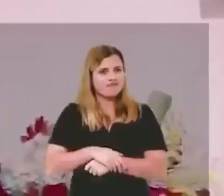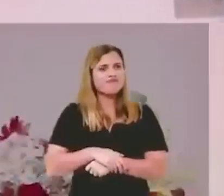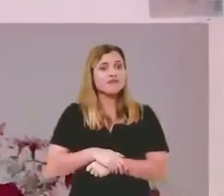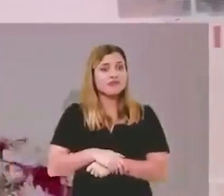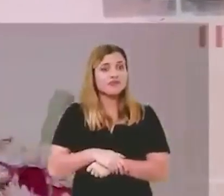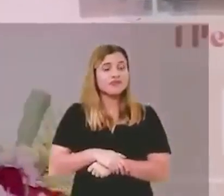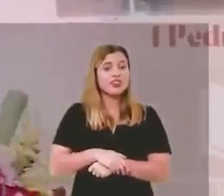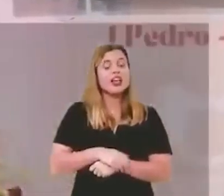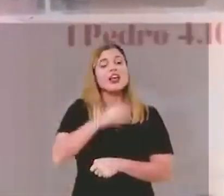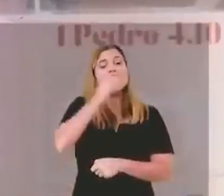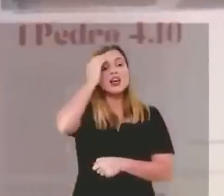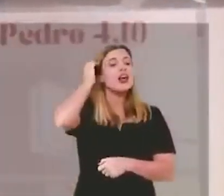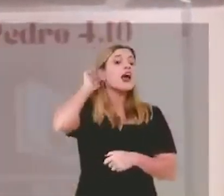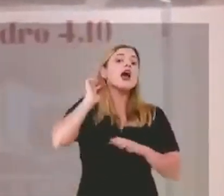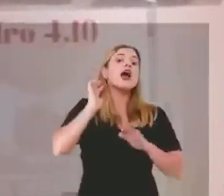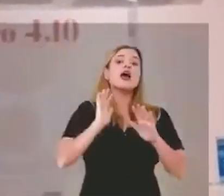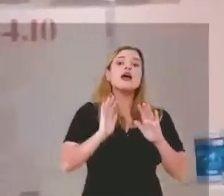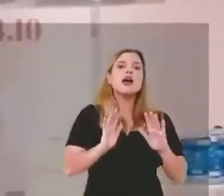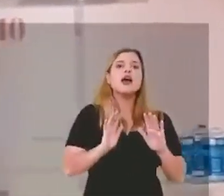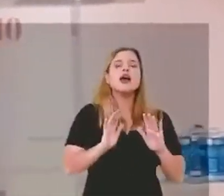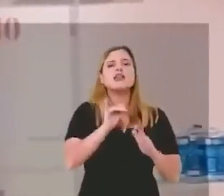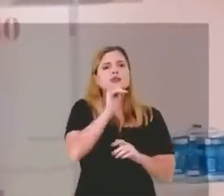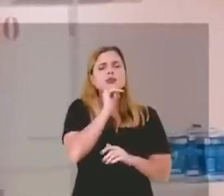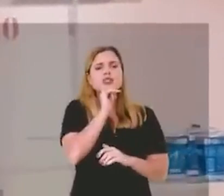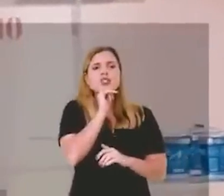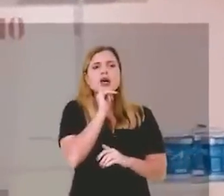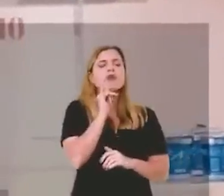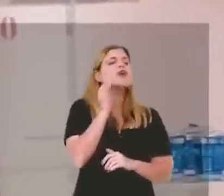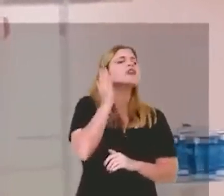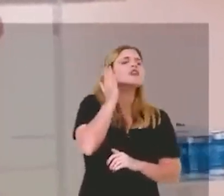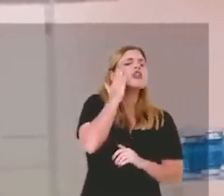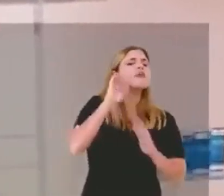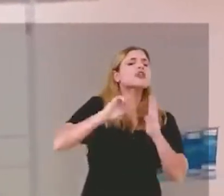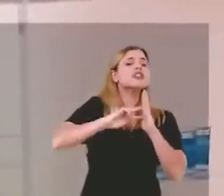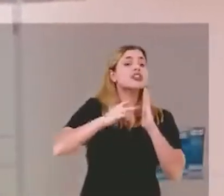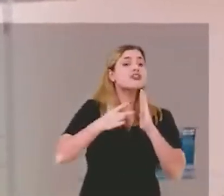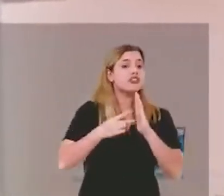os quais não nasceram do sangue, nem da vontade da carne, nem da vontade do homem. Sabe o que significa isso?